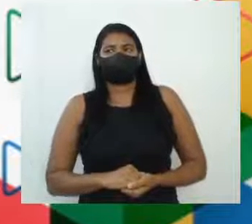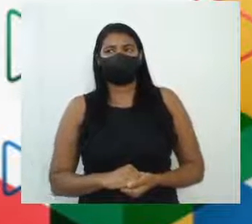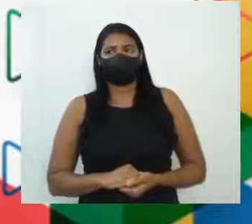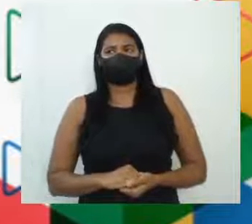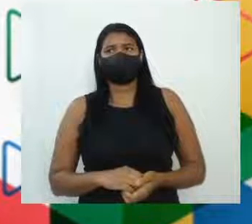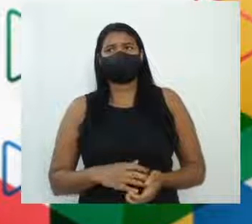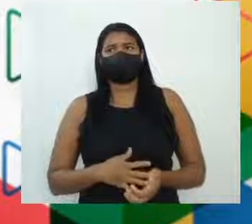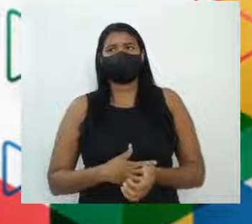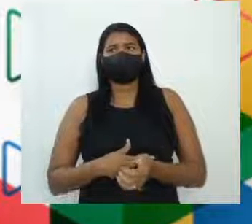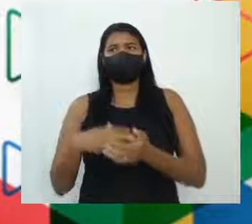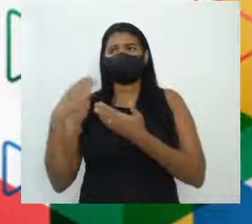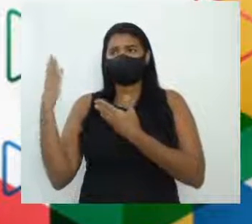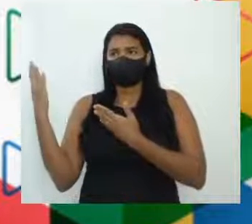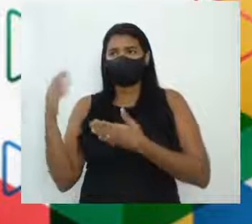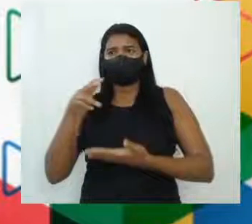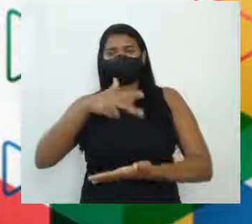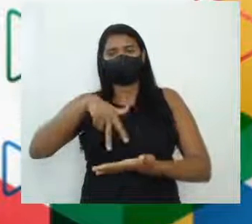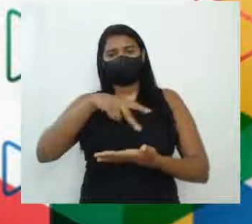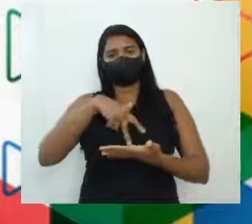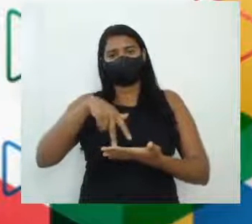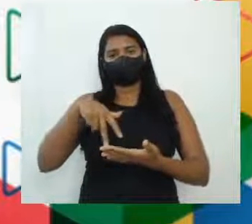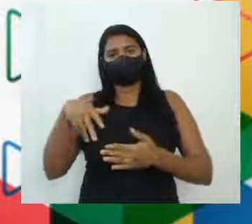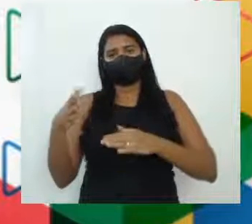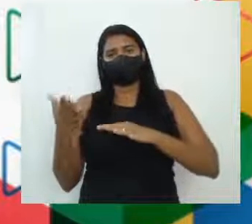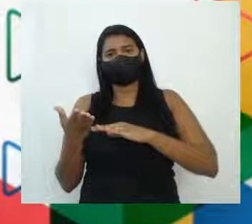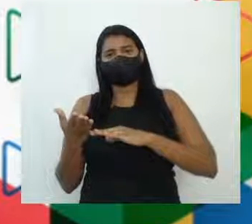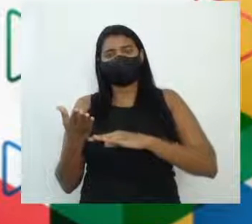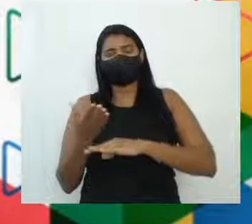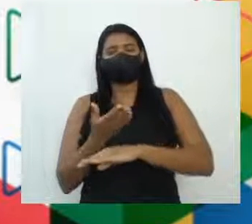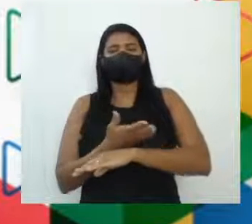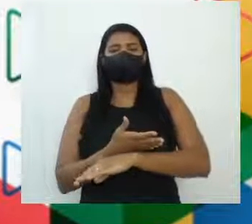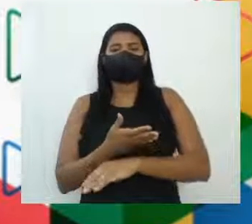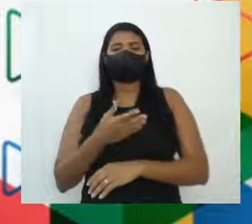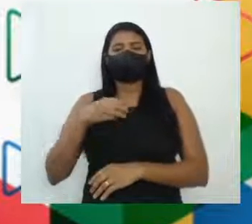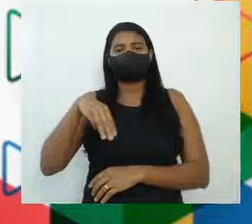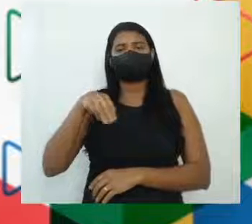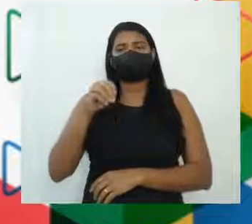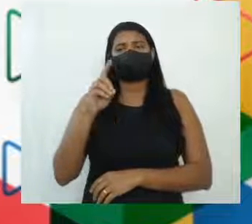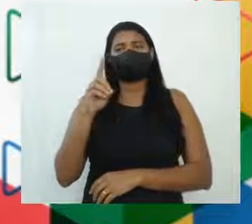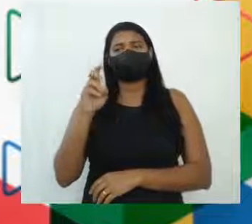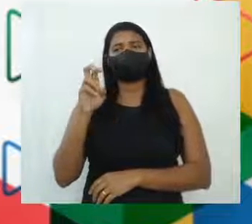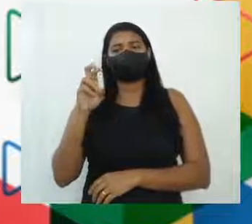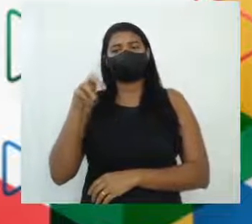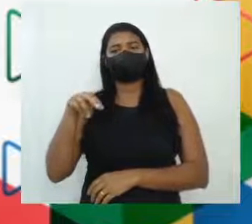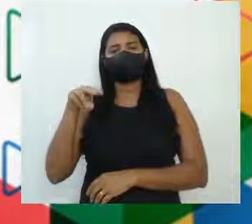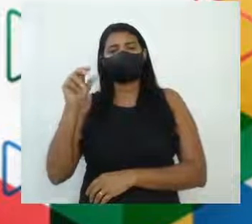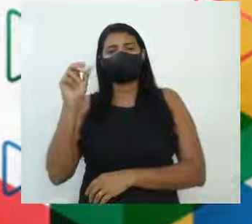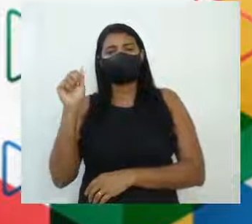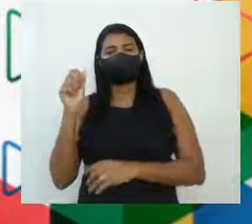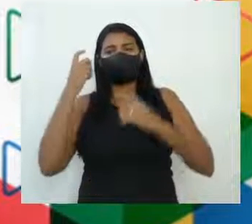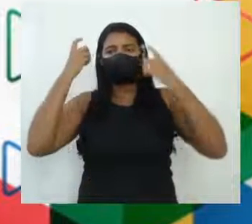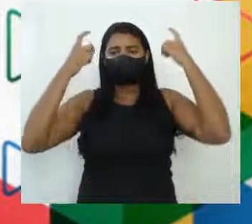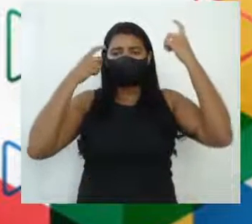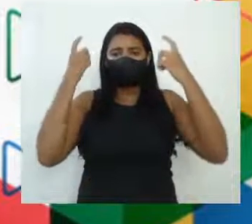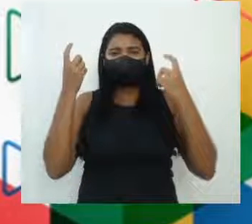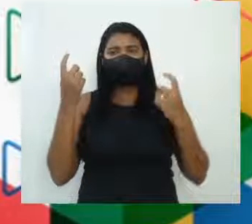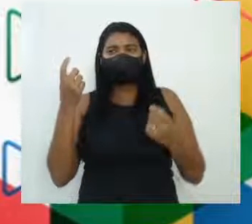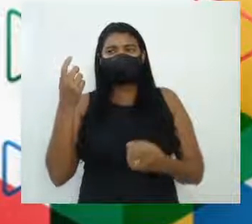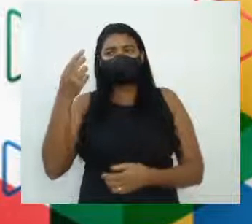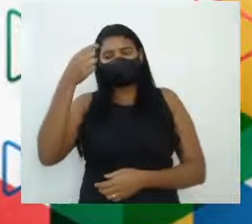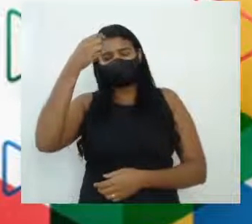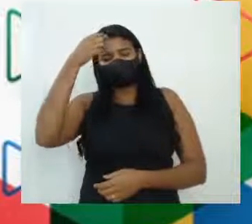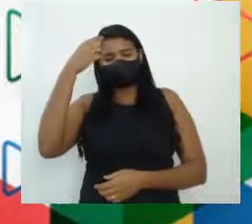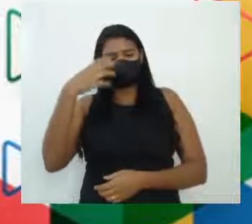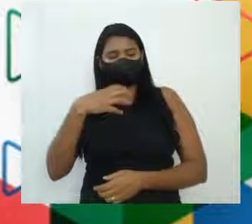Essa é a dança moderna, né? Então, a dança moderna, ela se preocupa mais em desenvolver a consciência corporal